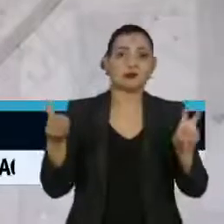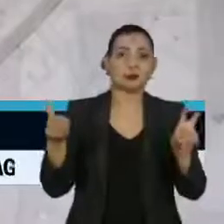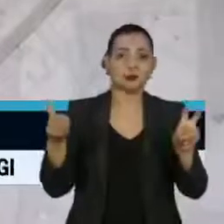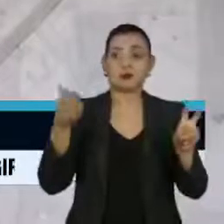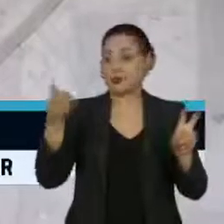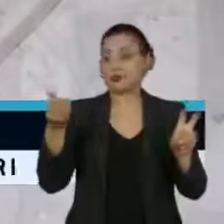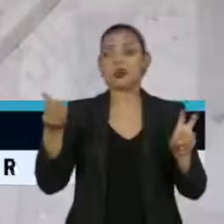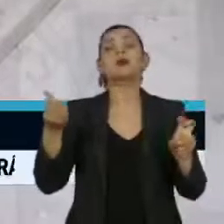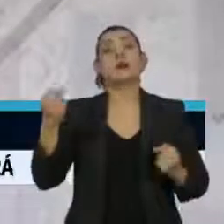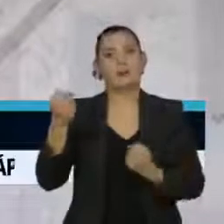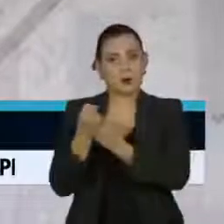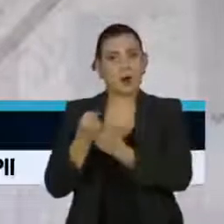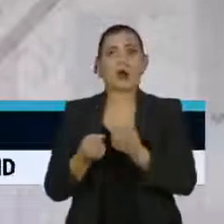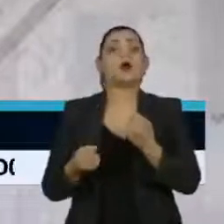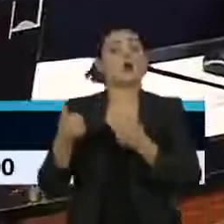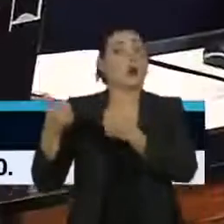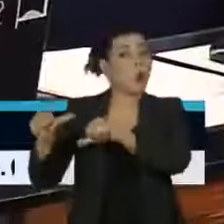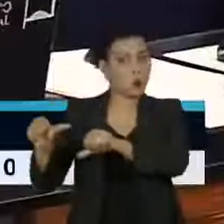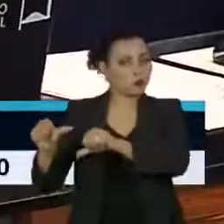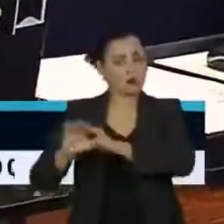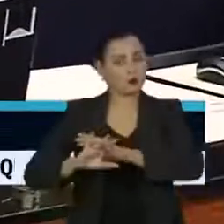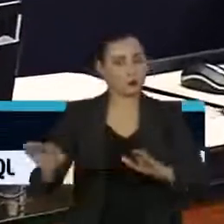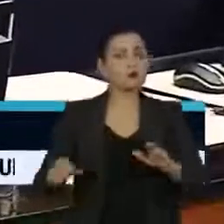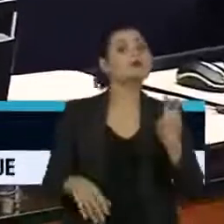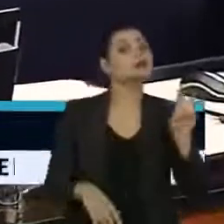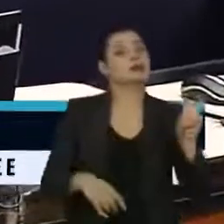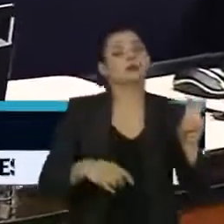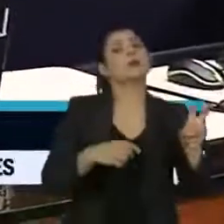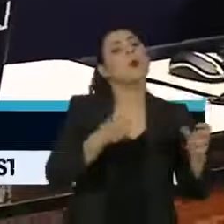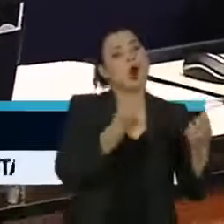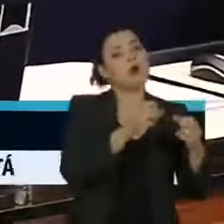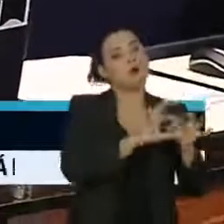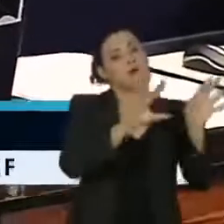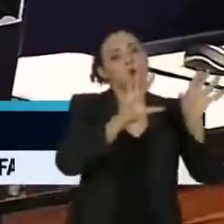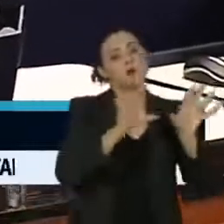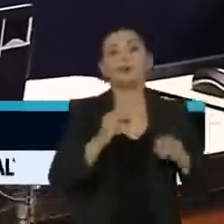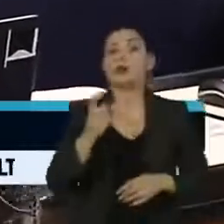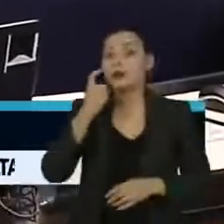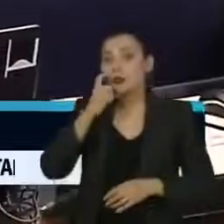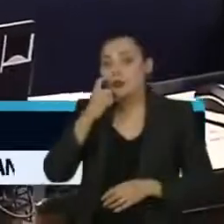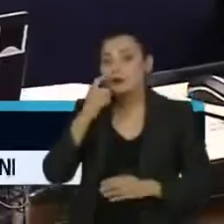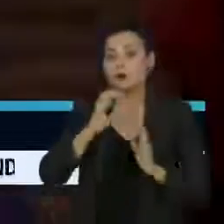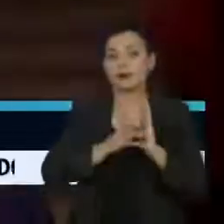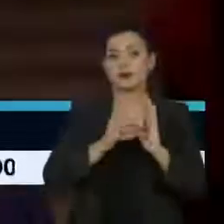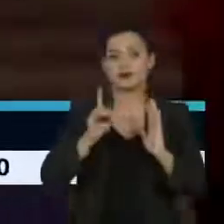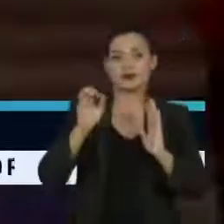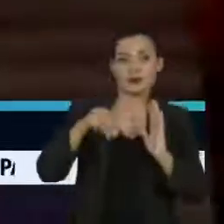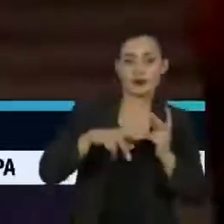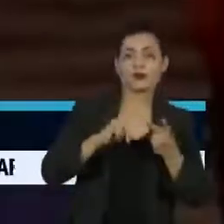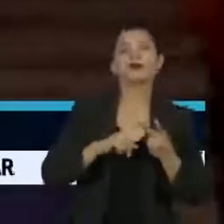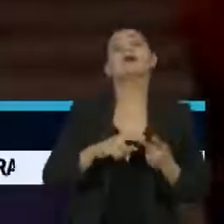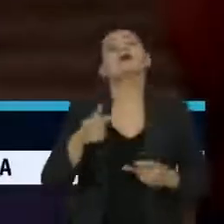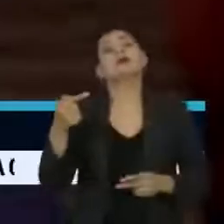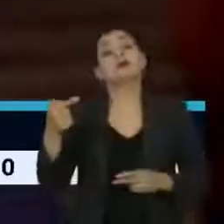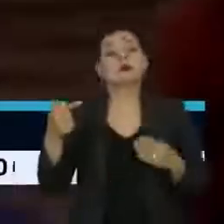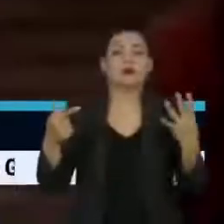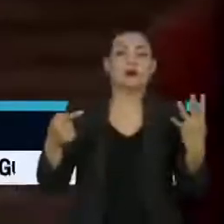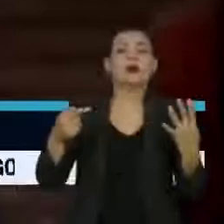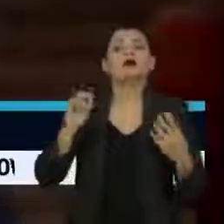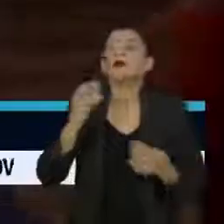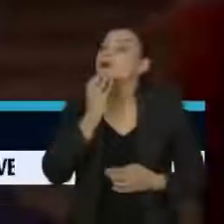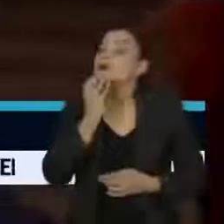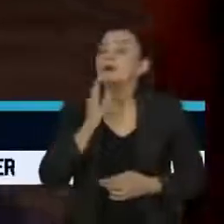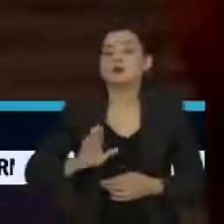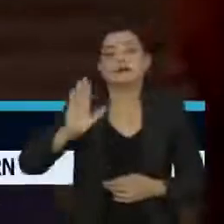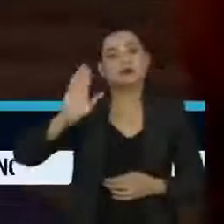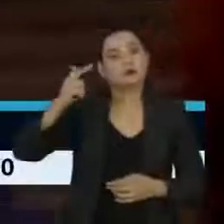a possibilidade de 2 mandatos seguidos para o atual presidente do Senado, Davi Alcolumbre, do DEM do Amapá, e 7-4 contra a